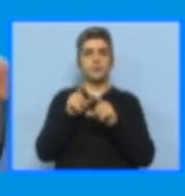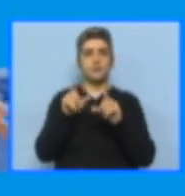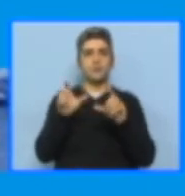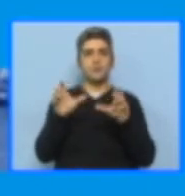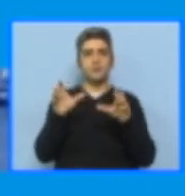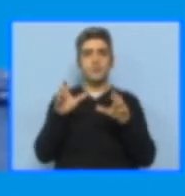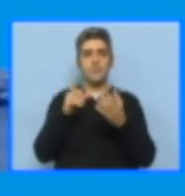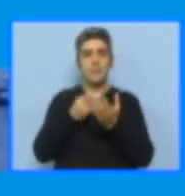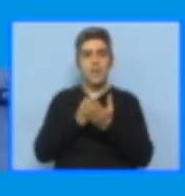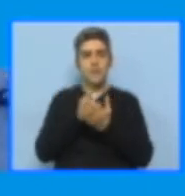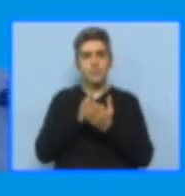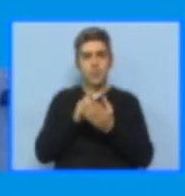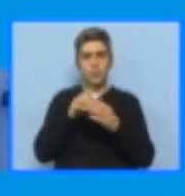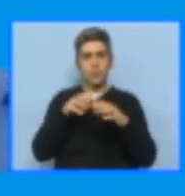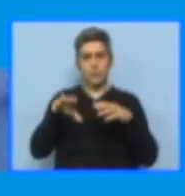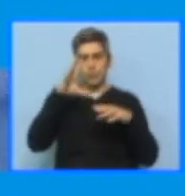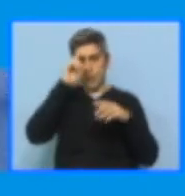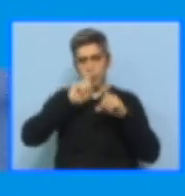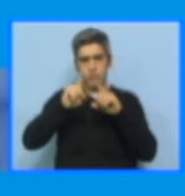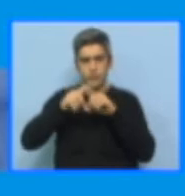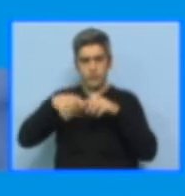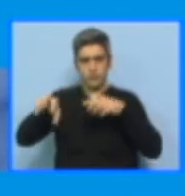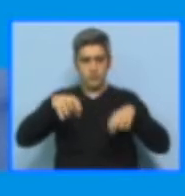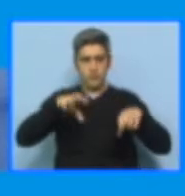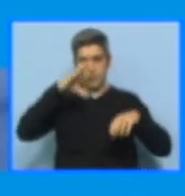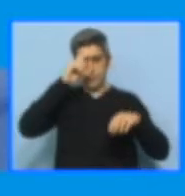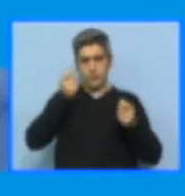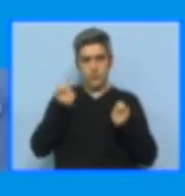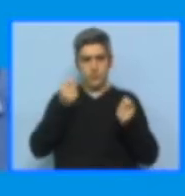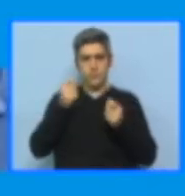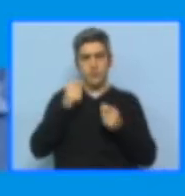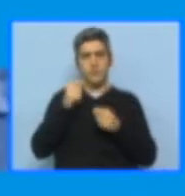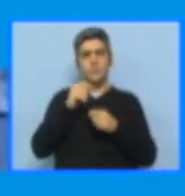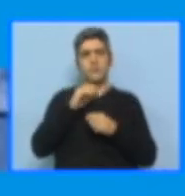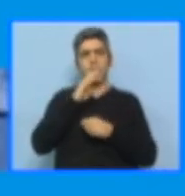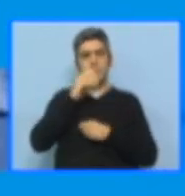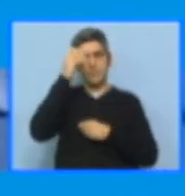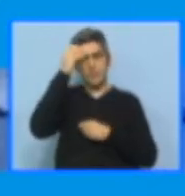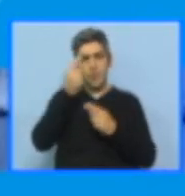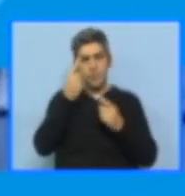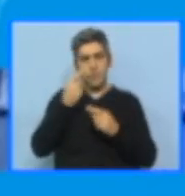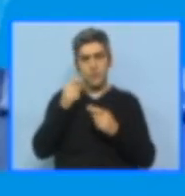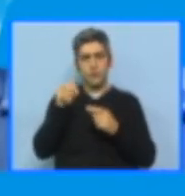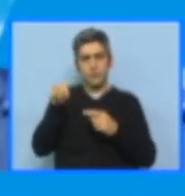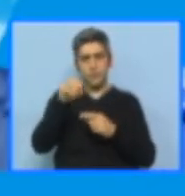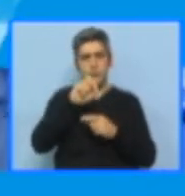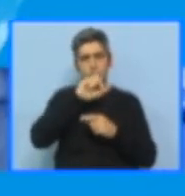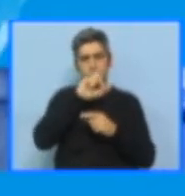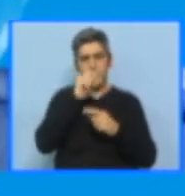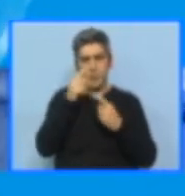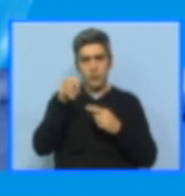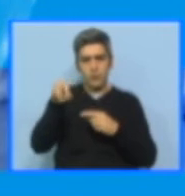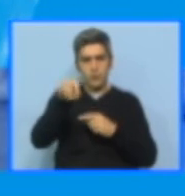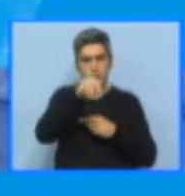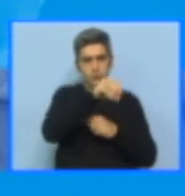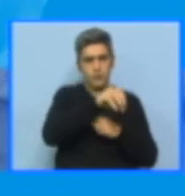complexo mapa de pequenos estados, governados por pequenos príncipes, alguns até por bispos, e